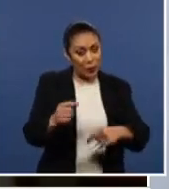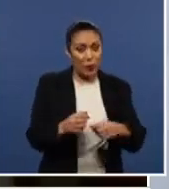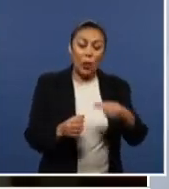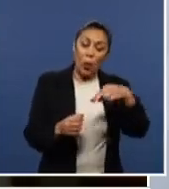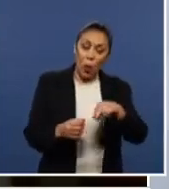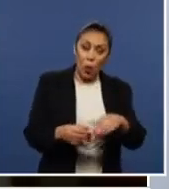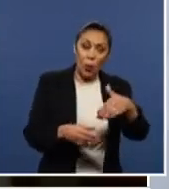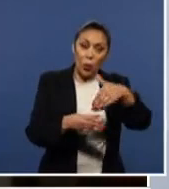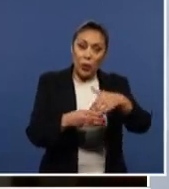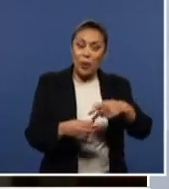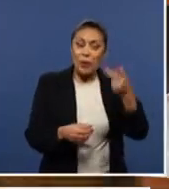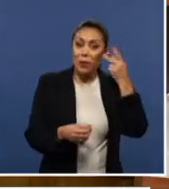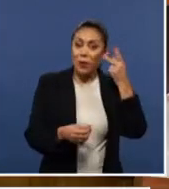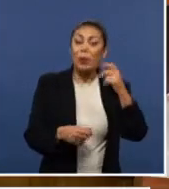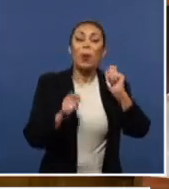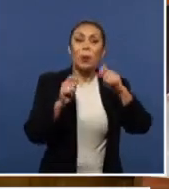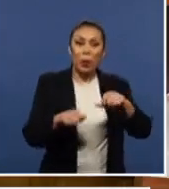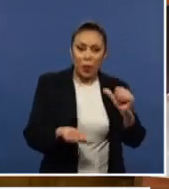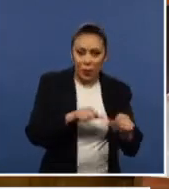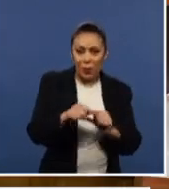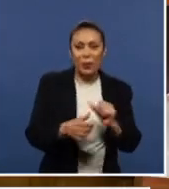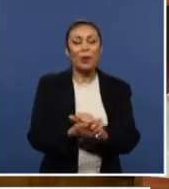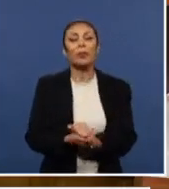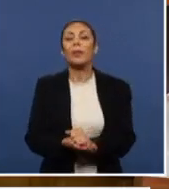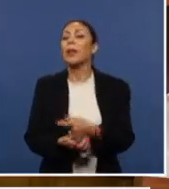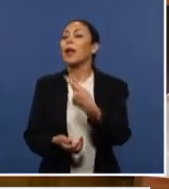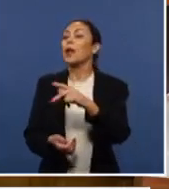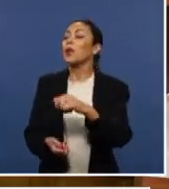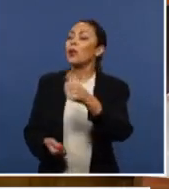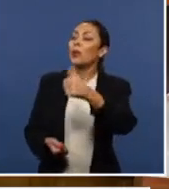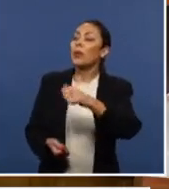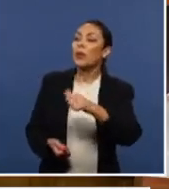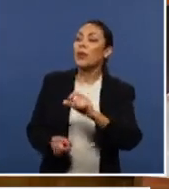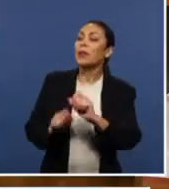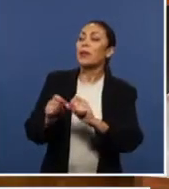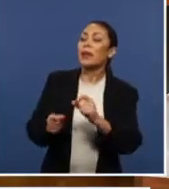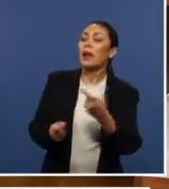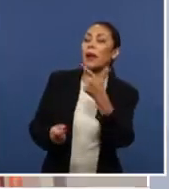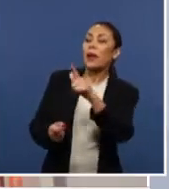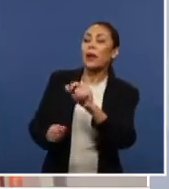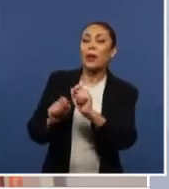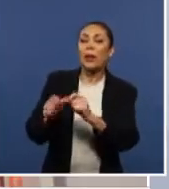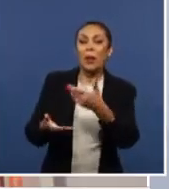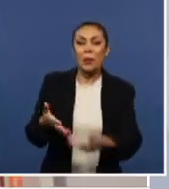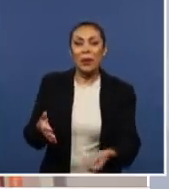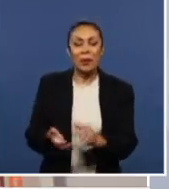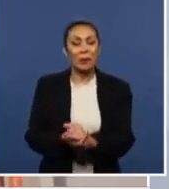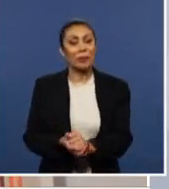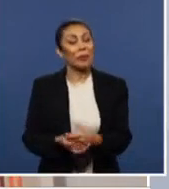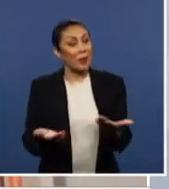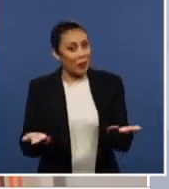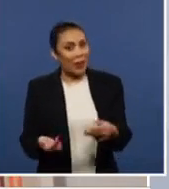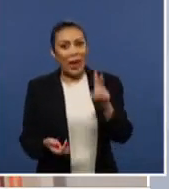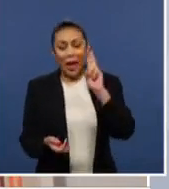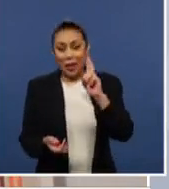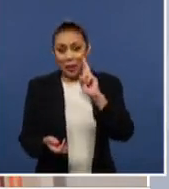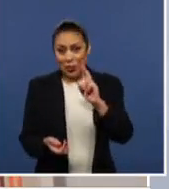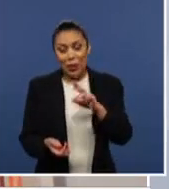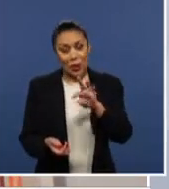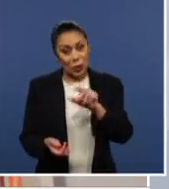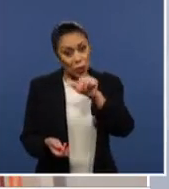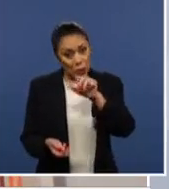mudar. Bom, Big, tua avaliação, quem ganhou, quem perdeu? A avaliação diante do exposto aí pelo